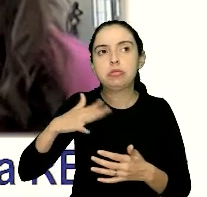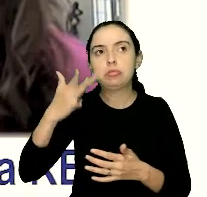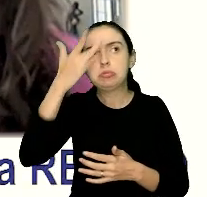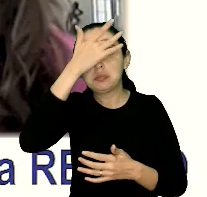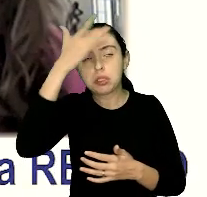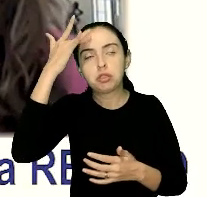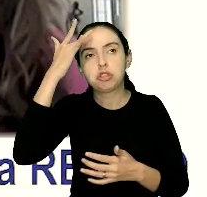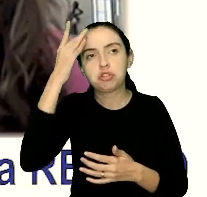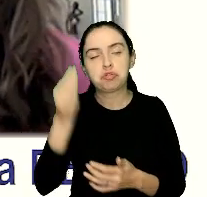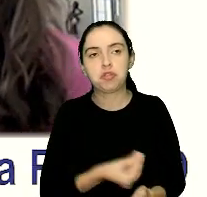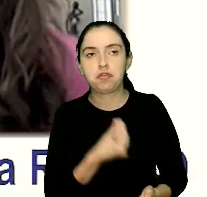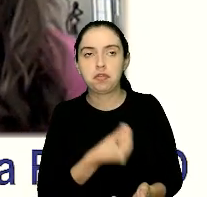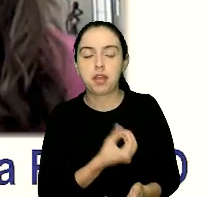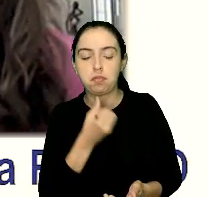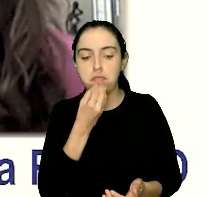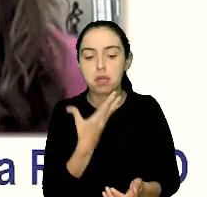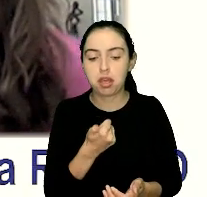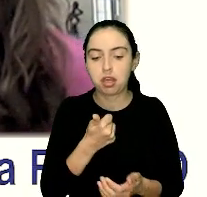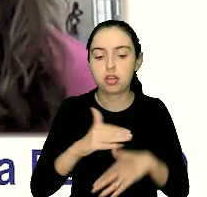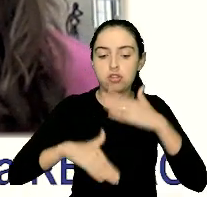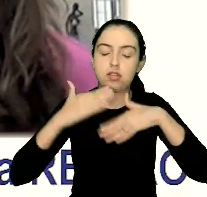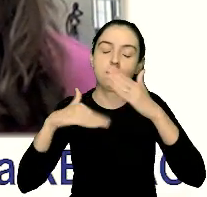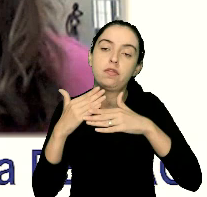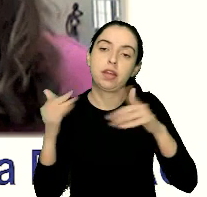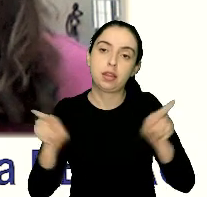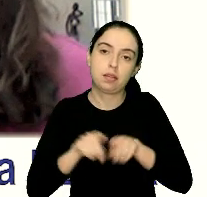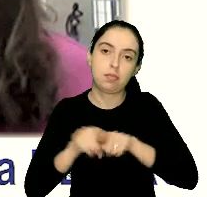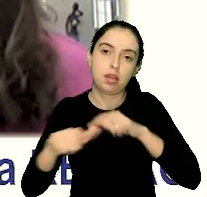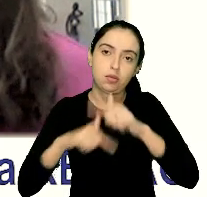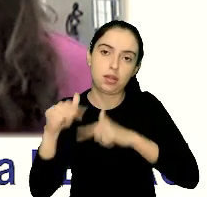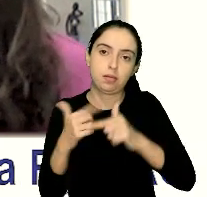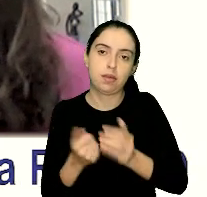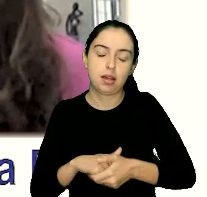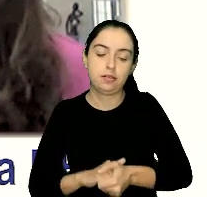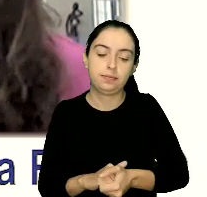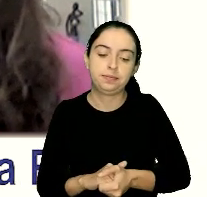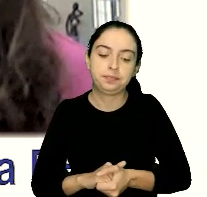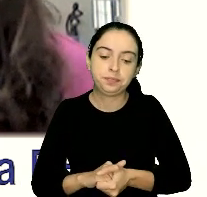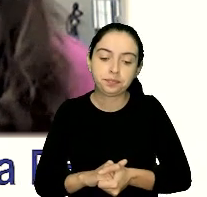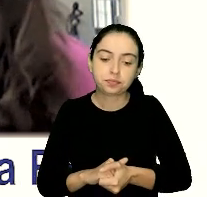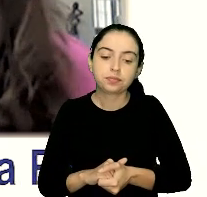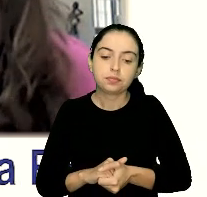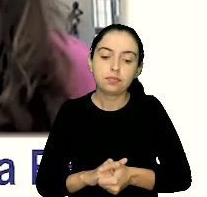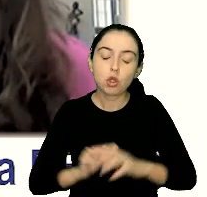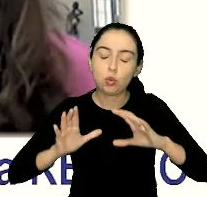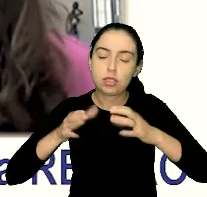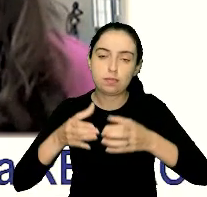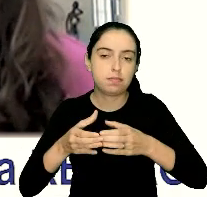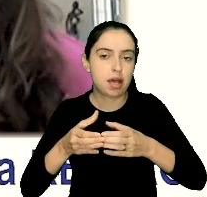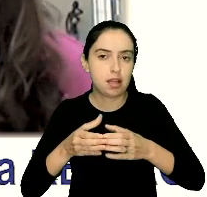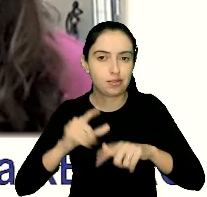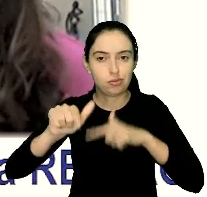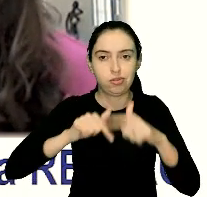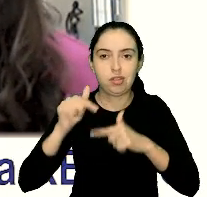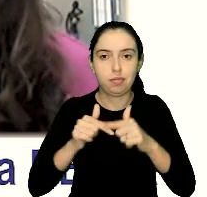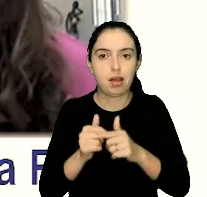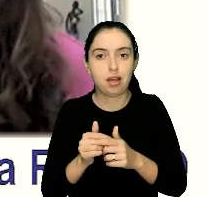desenvolver bem também o seu trabalho, um ambiente de trabalho sadio, com as